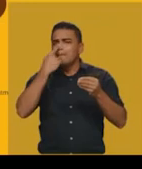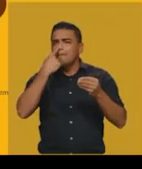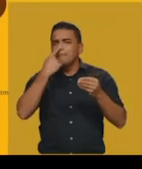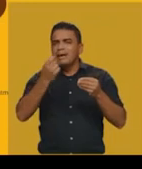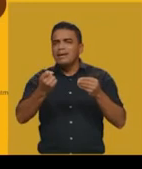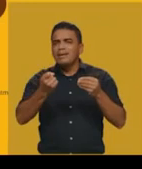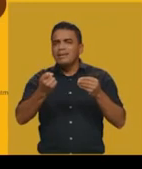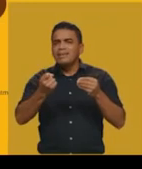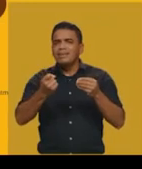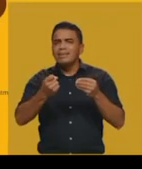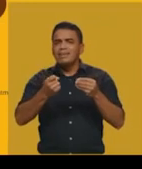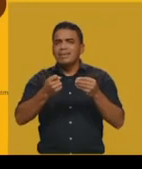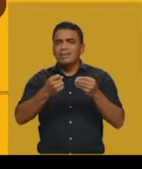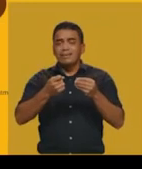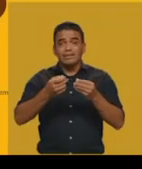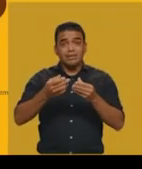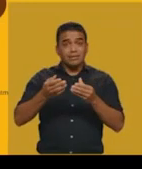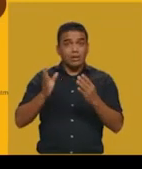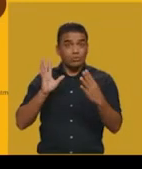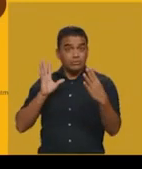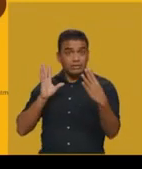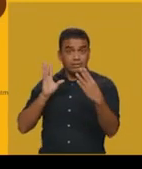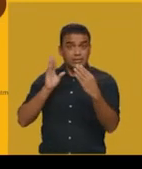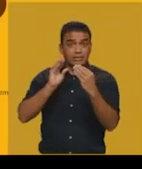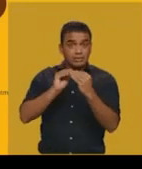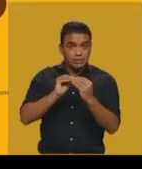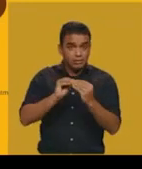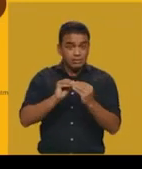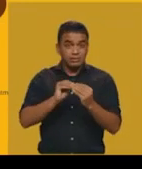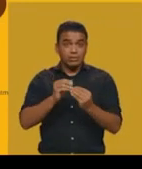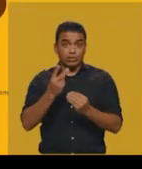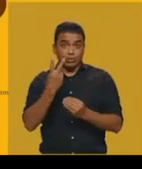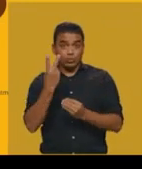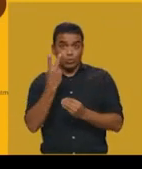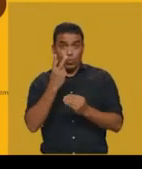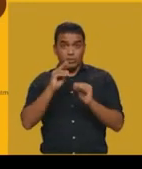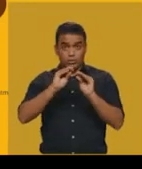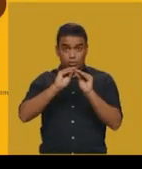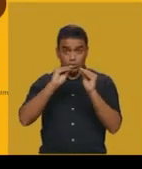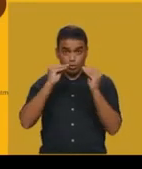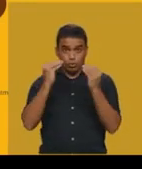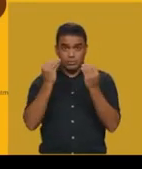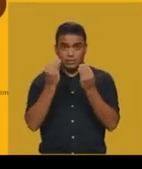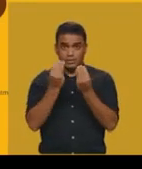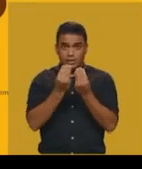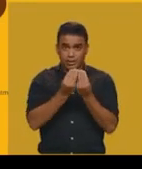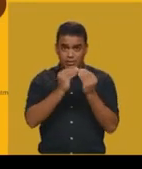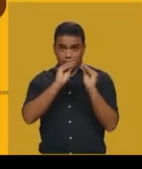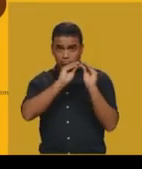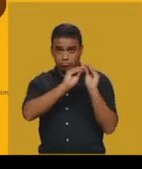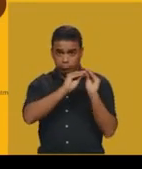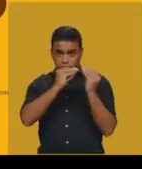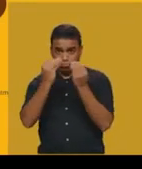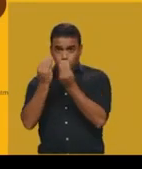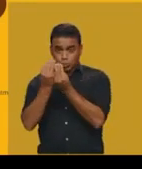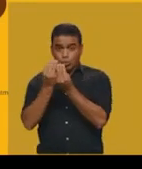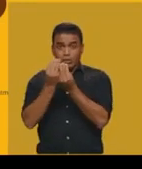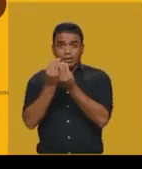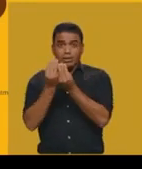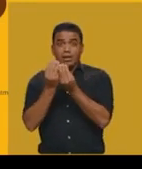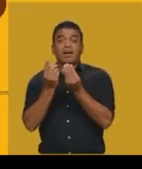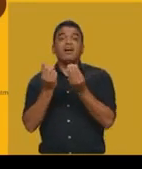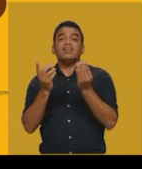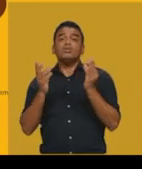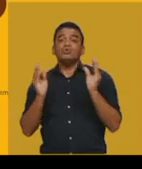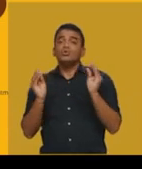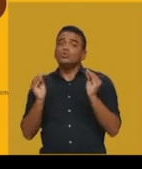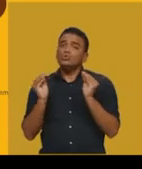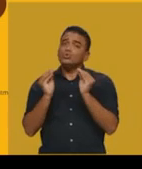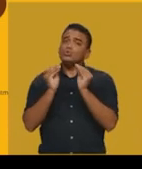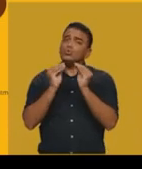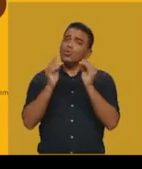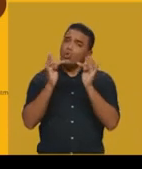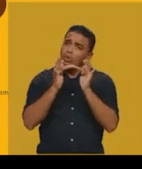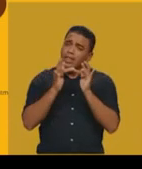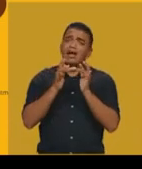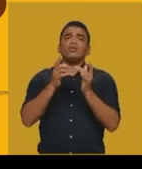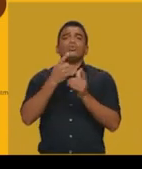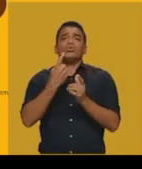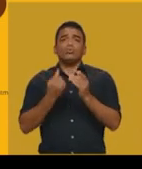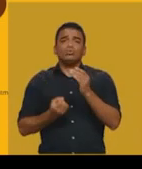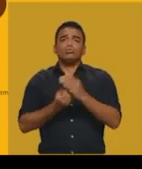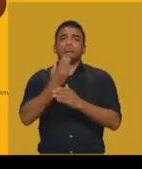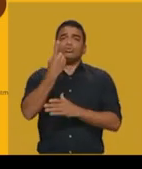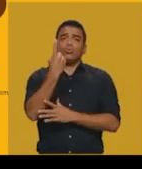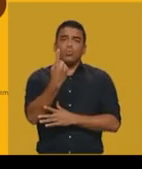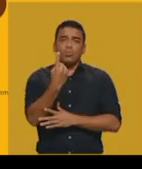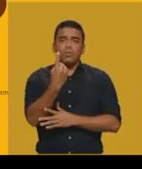da síntese. Enquanto na síntese eu tinha duas substâncias que interagiam para formar uma, nessa eu tenho uma